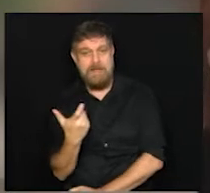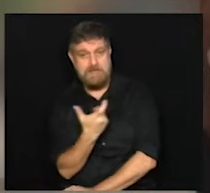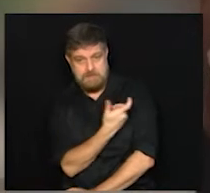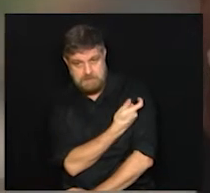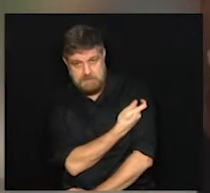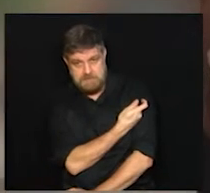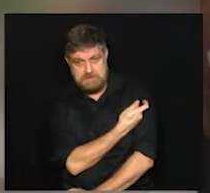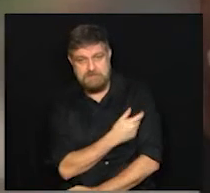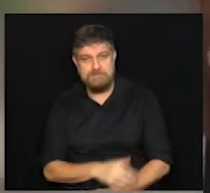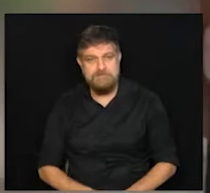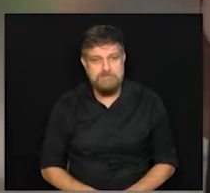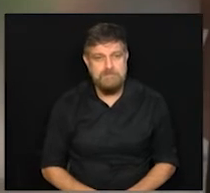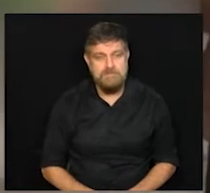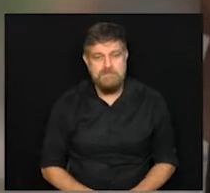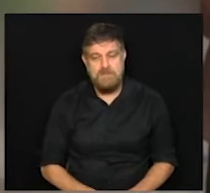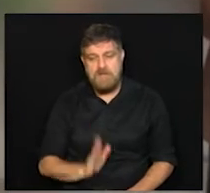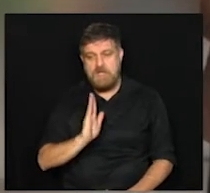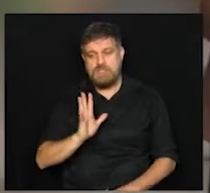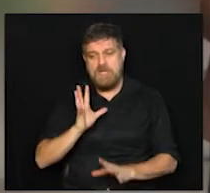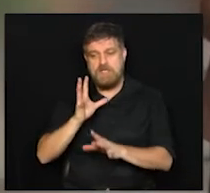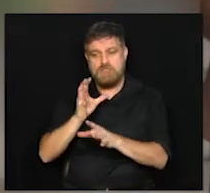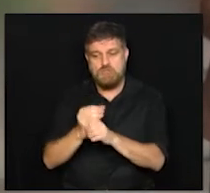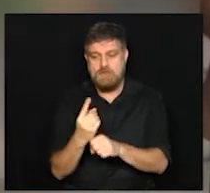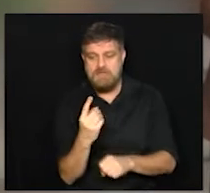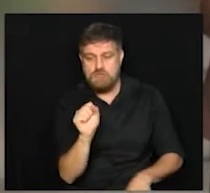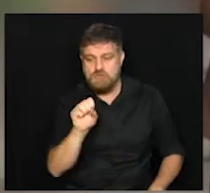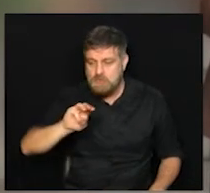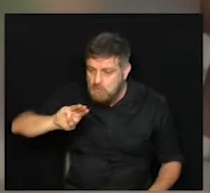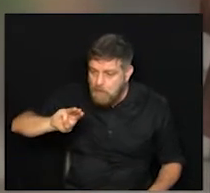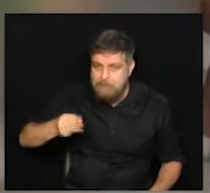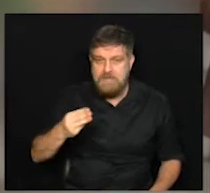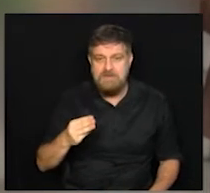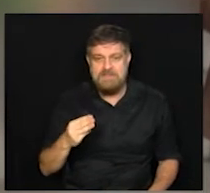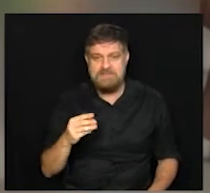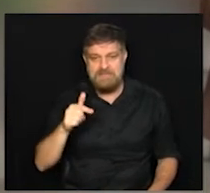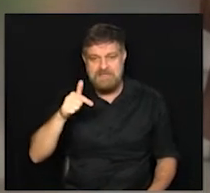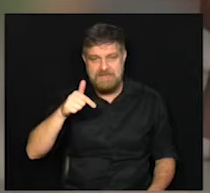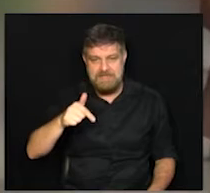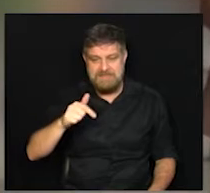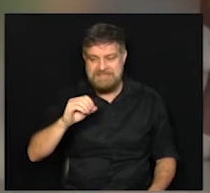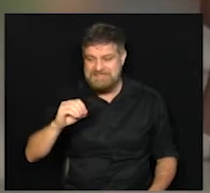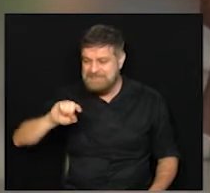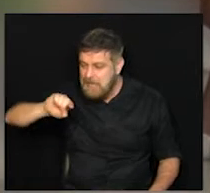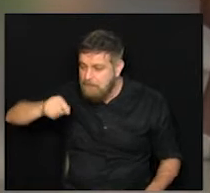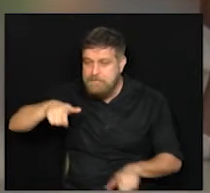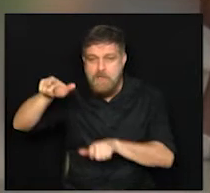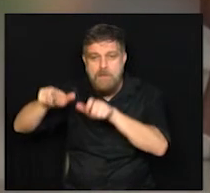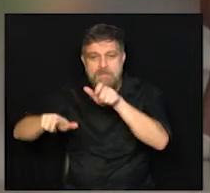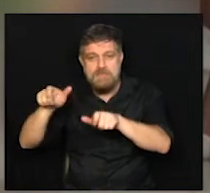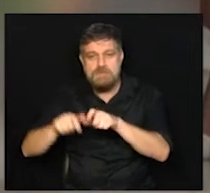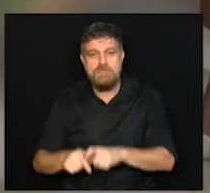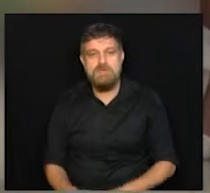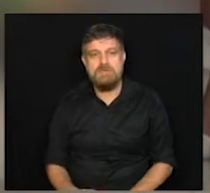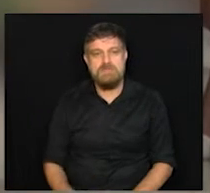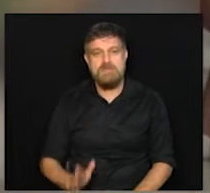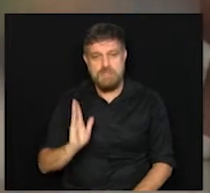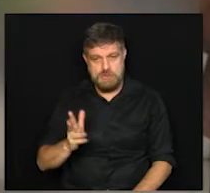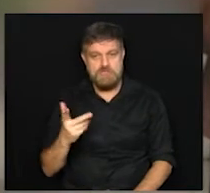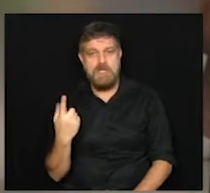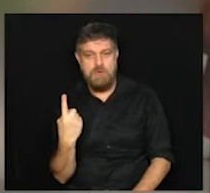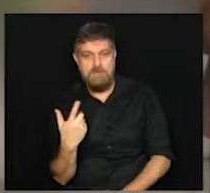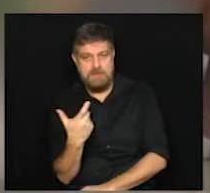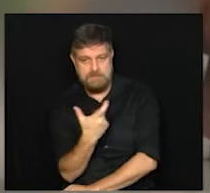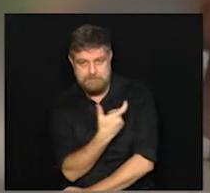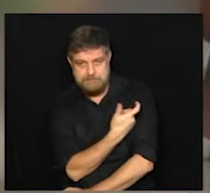uma dose. Já são mais de 18 milhões e 700 mil pessoas que receberam pelo menos uma